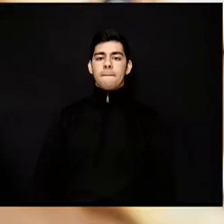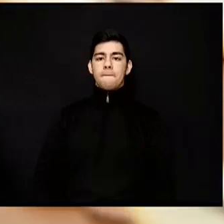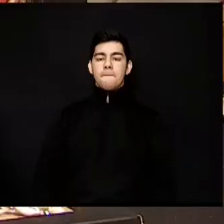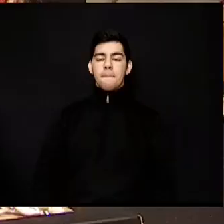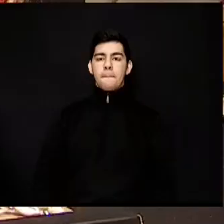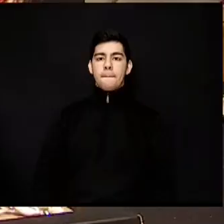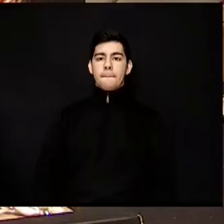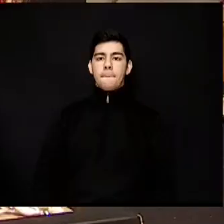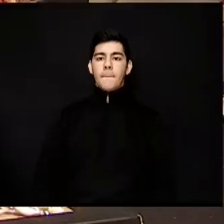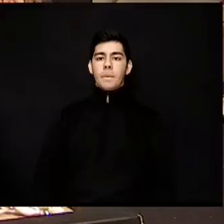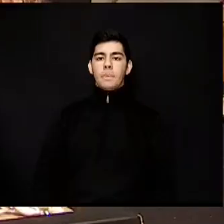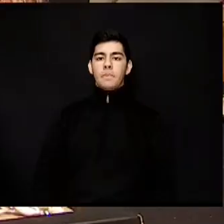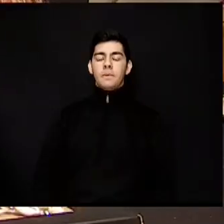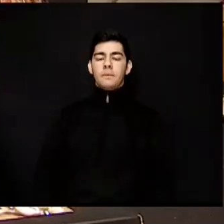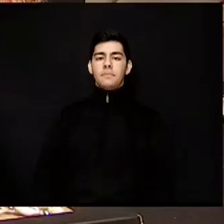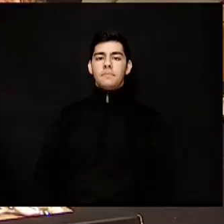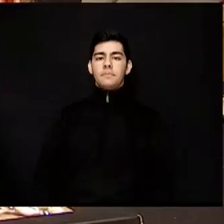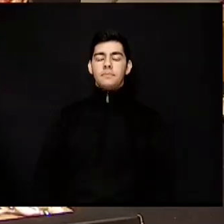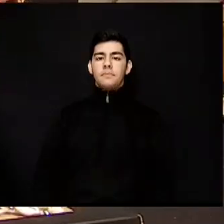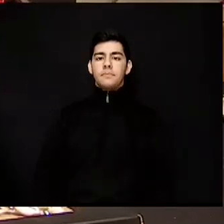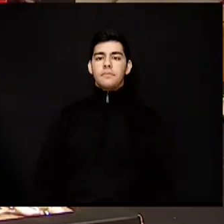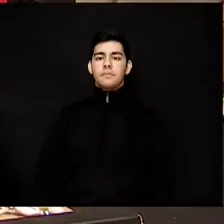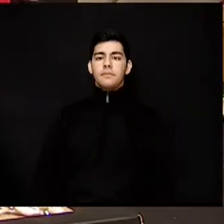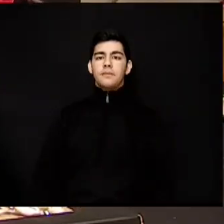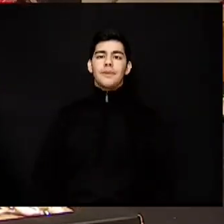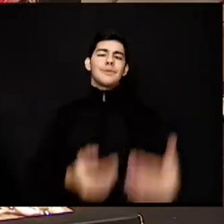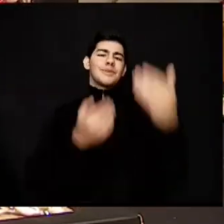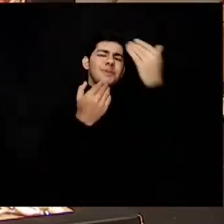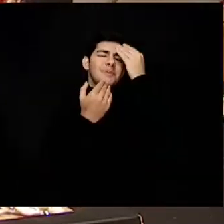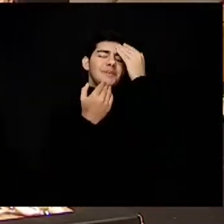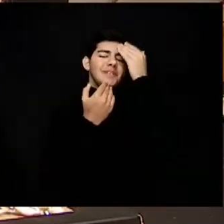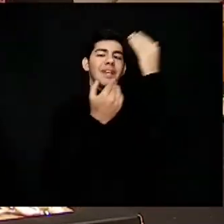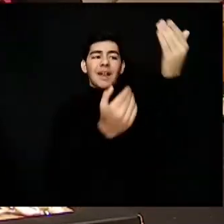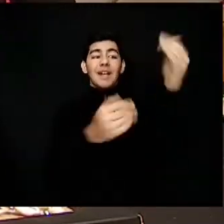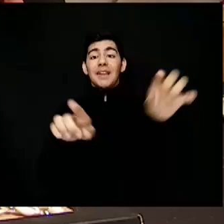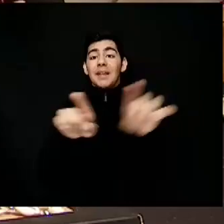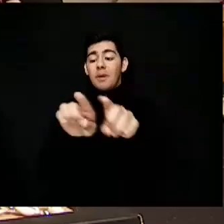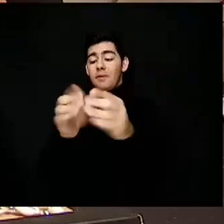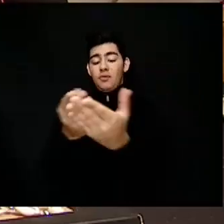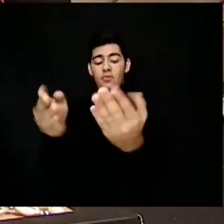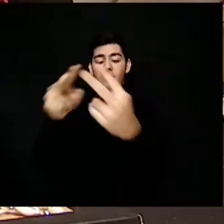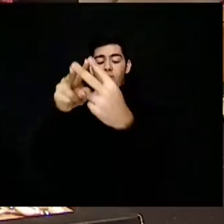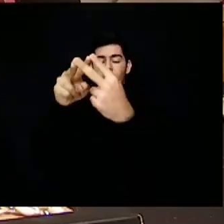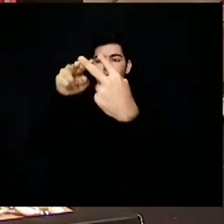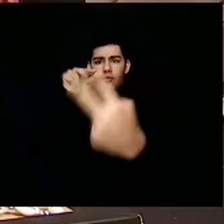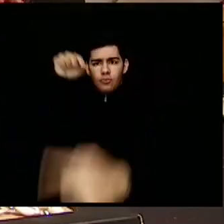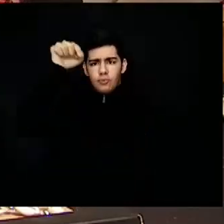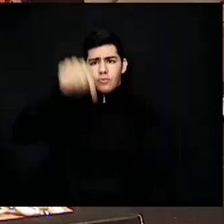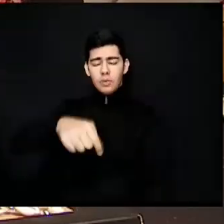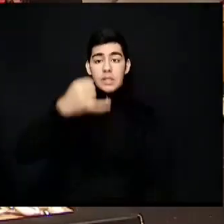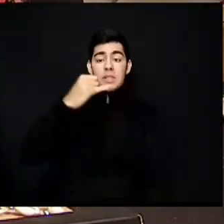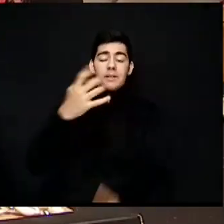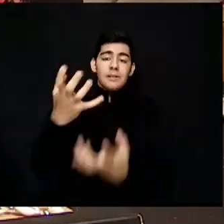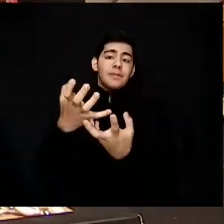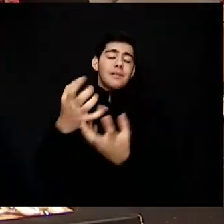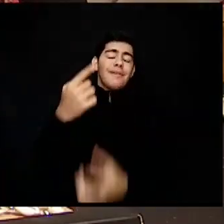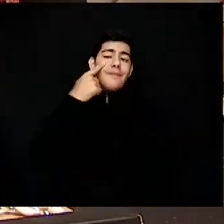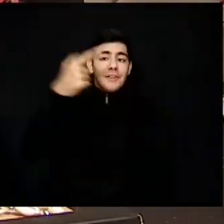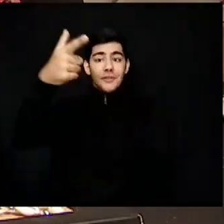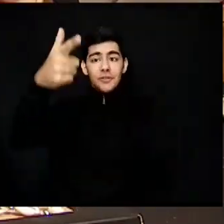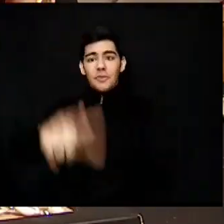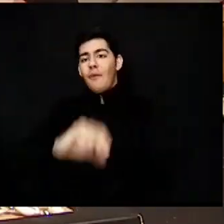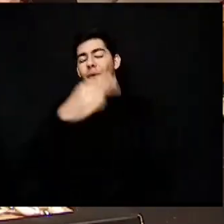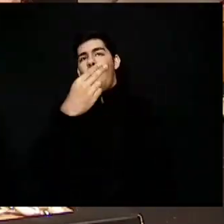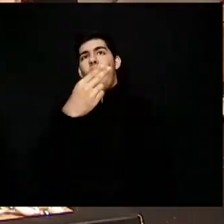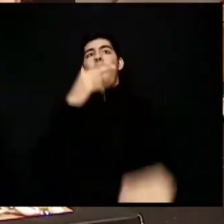prata. Muito obrigada. E para você que assistiu esse programa e quiser rever ou compartilhar para saber o passo a passo